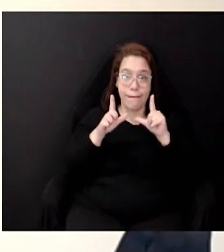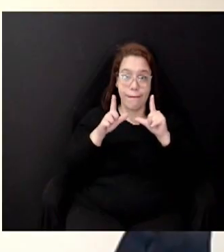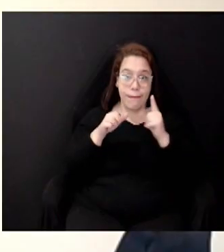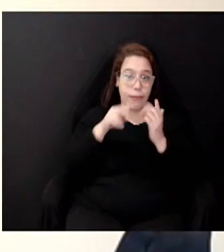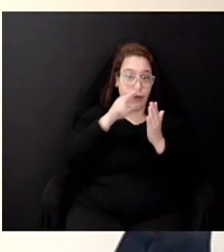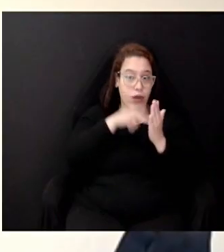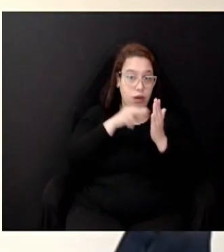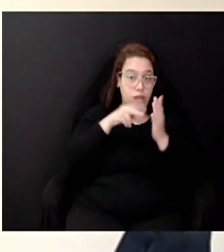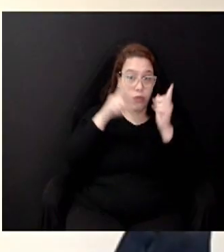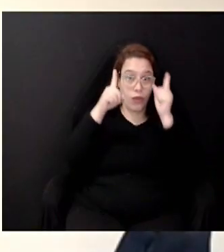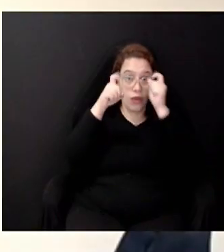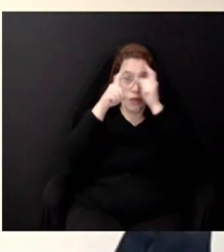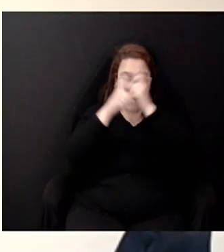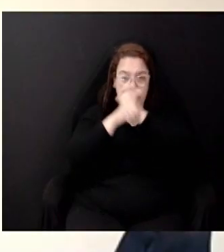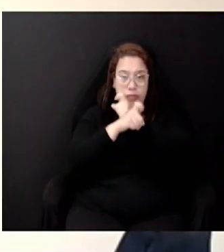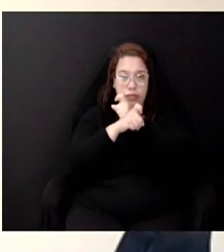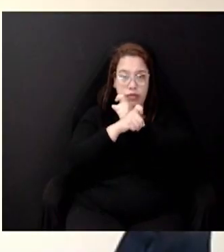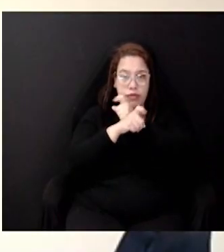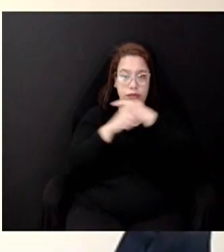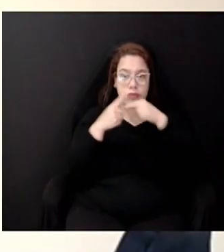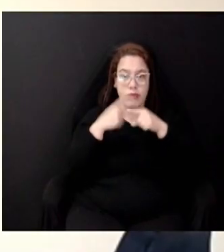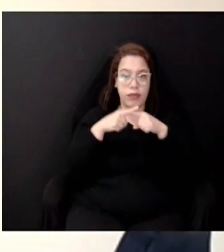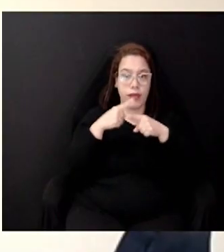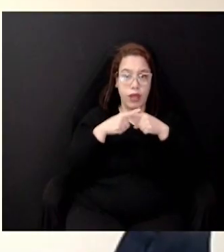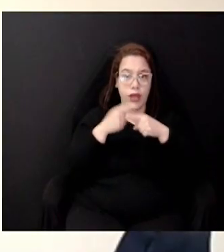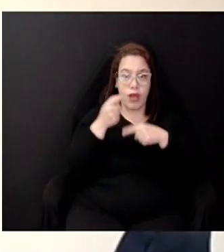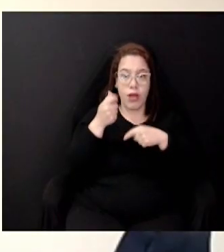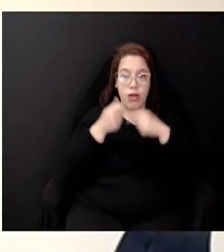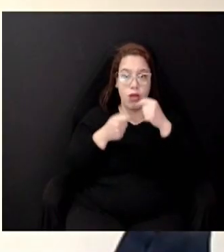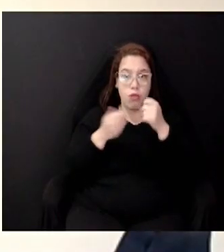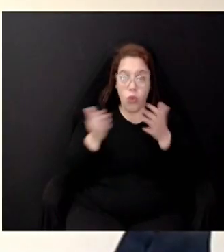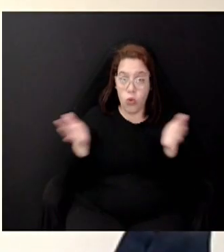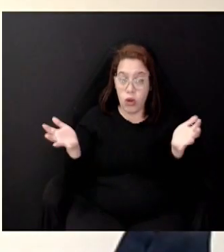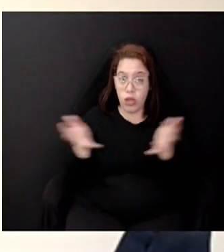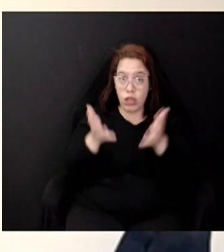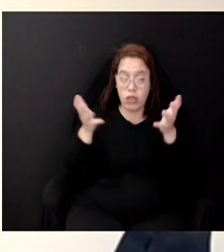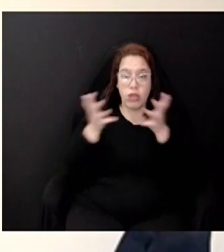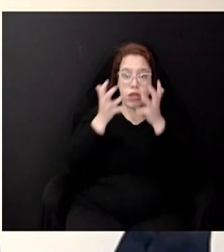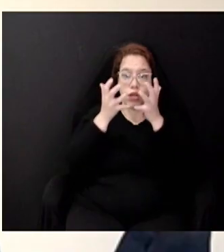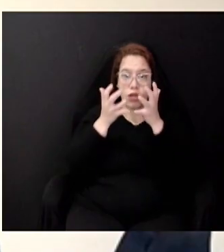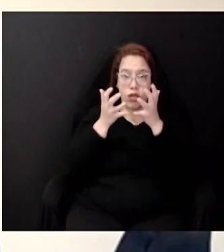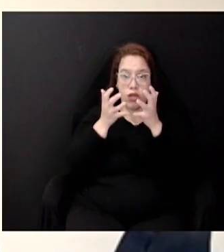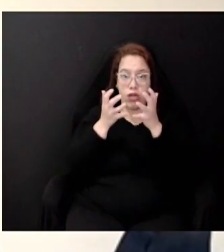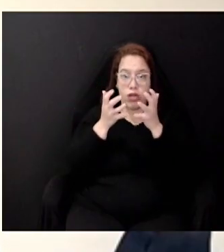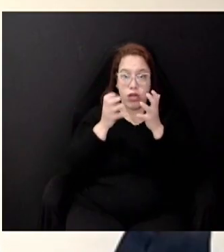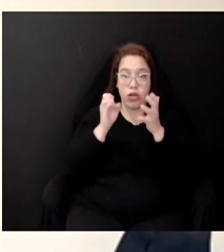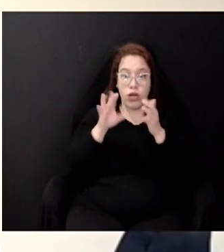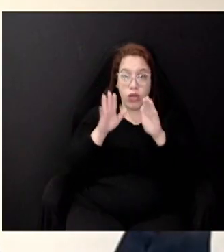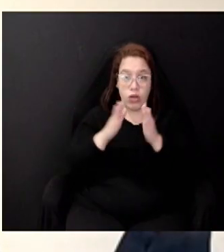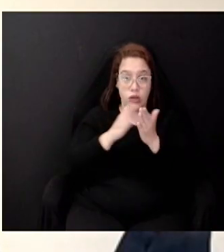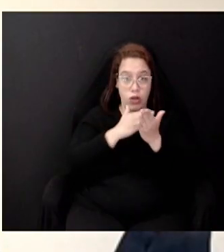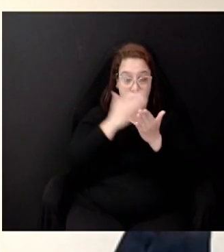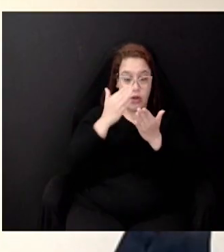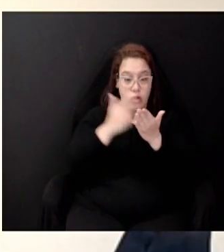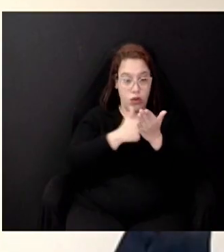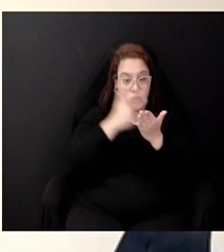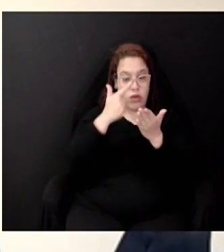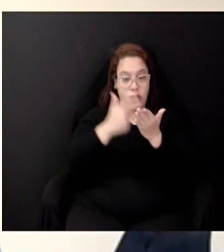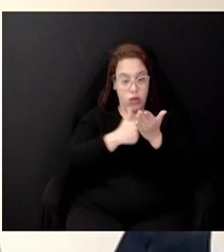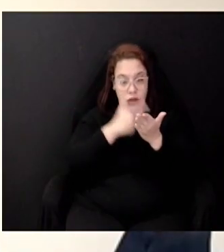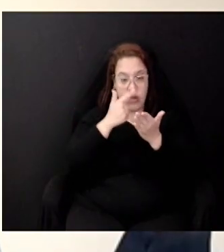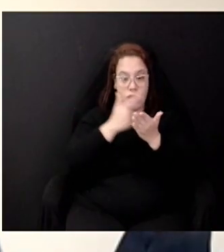difícil. Porque é pouco estímulo, né? é só o livro ali, e o tempo para a